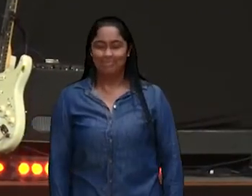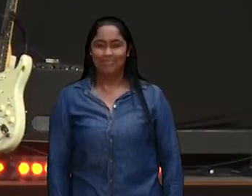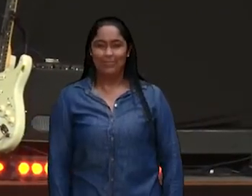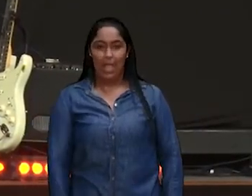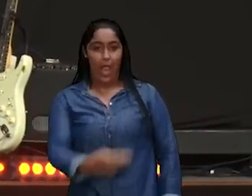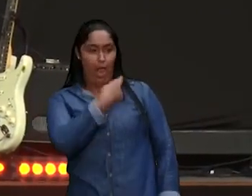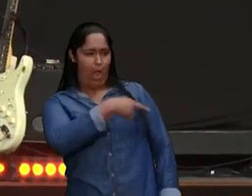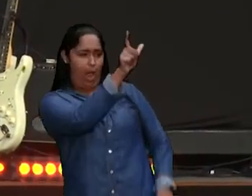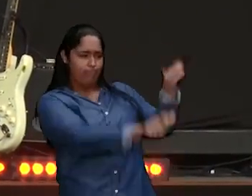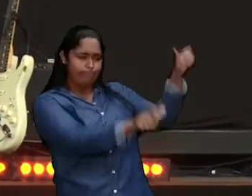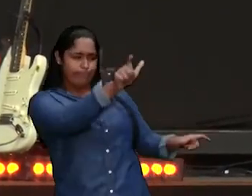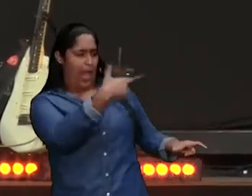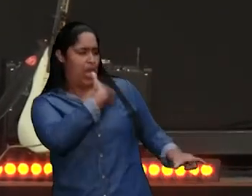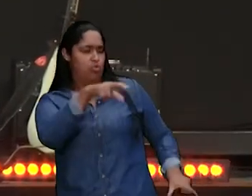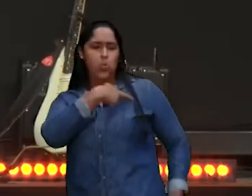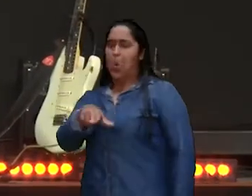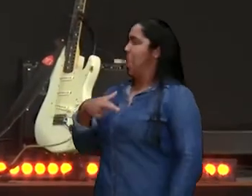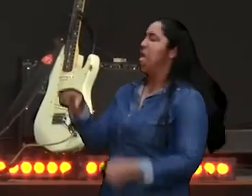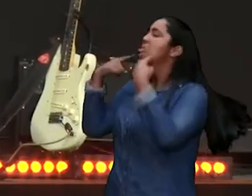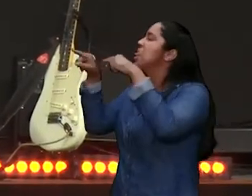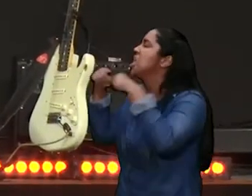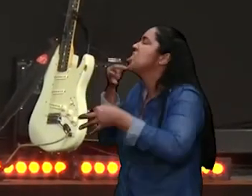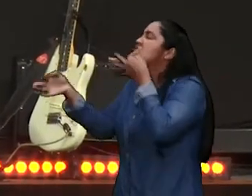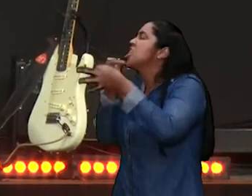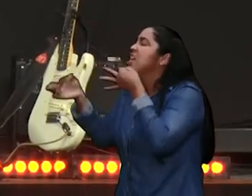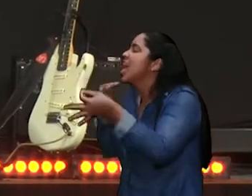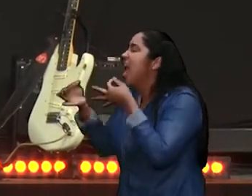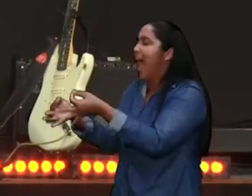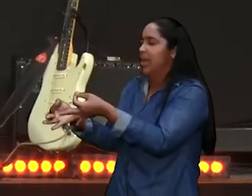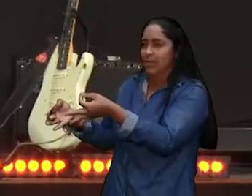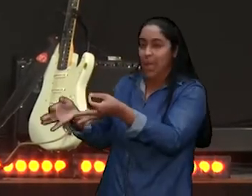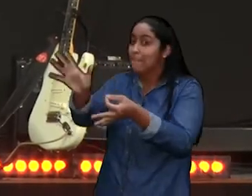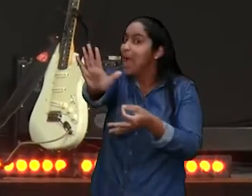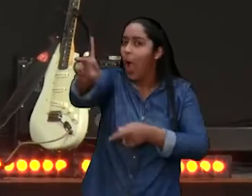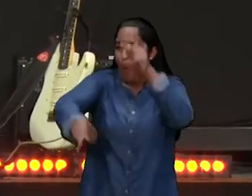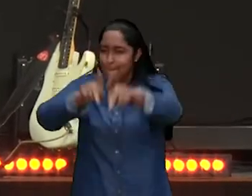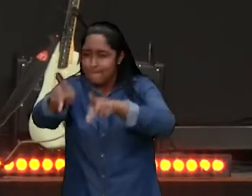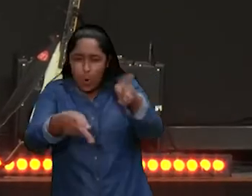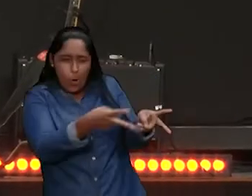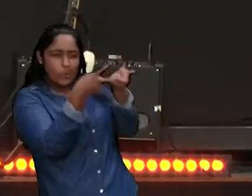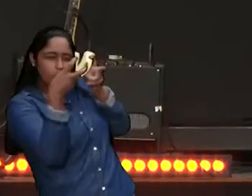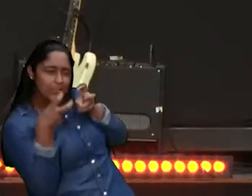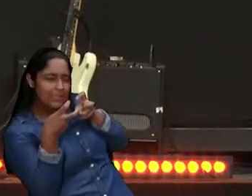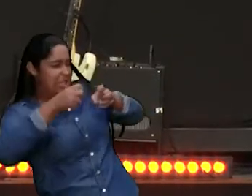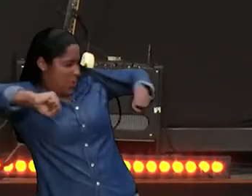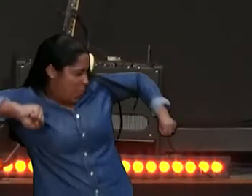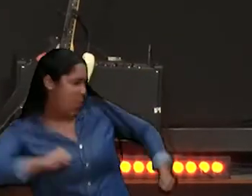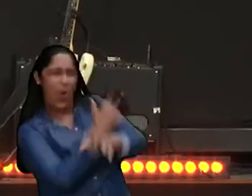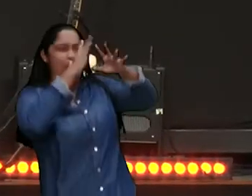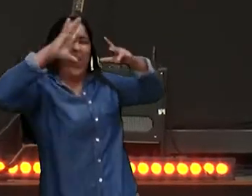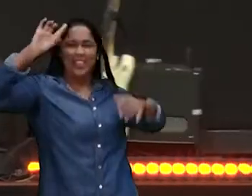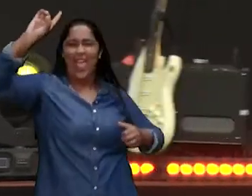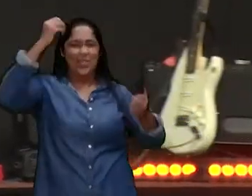religiosos a criticaram o povo que viu glorificou a Deus diz a palavra